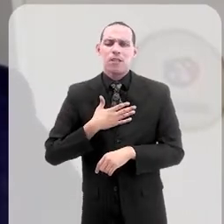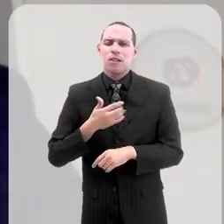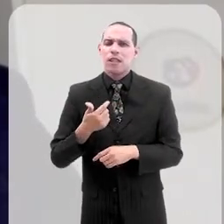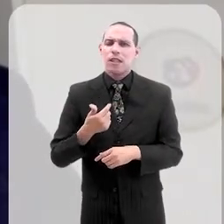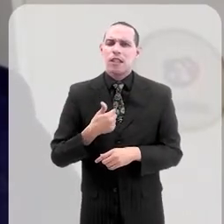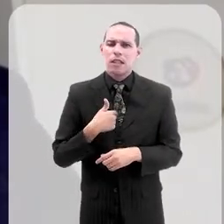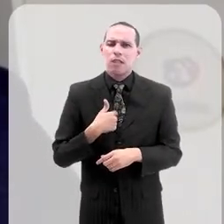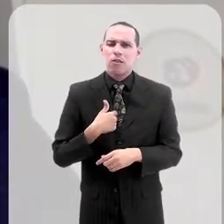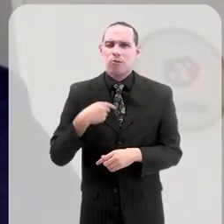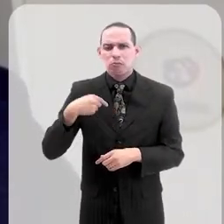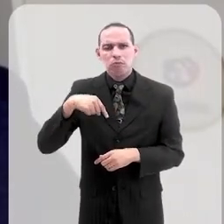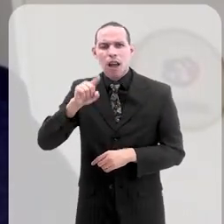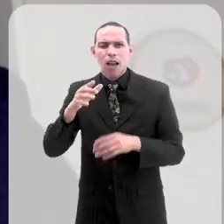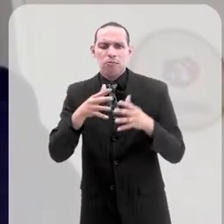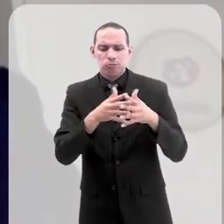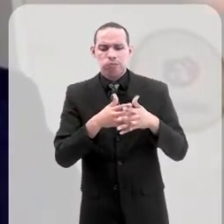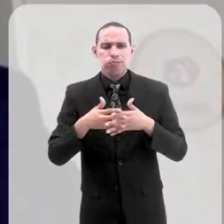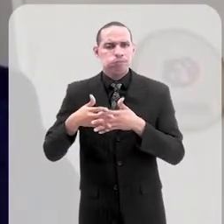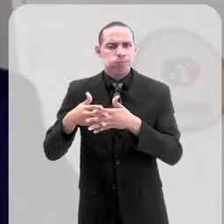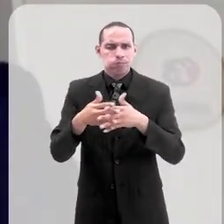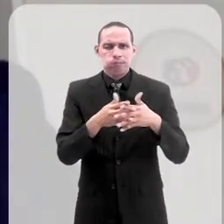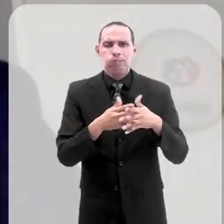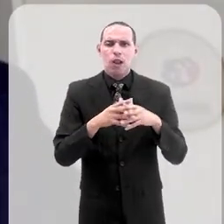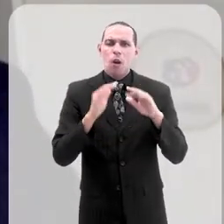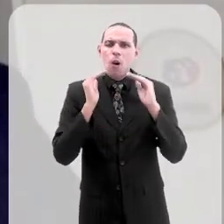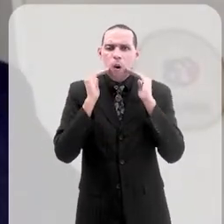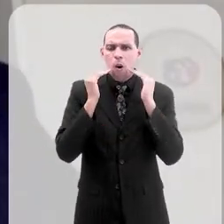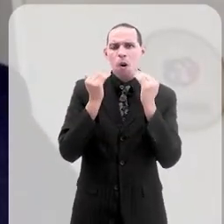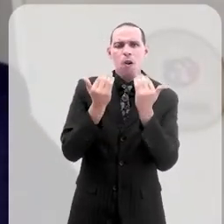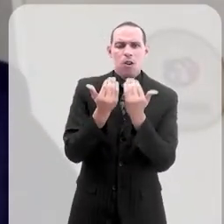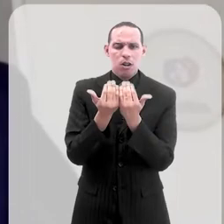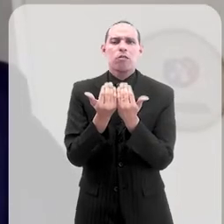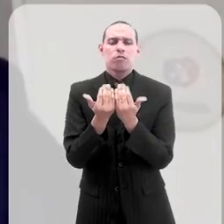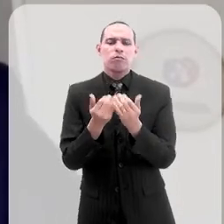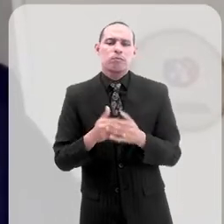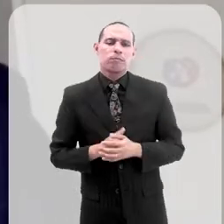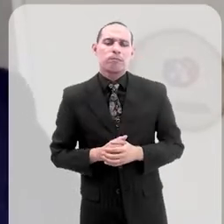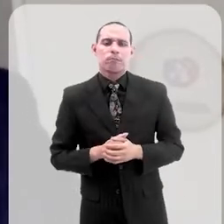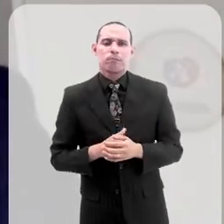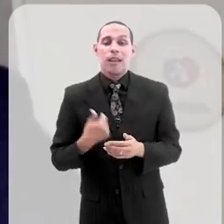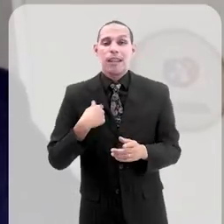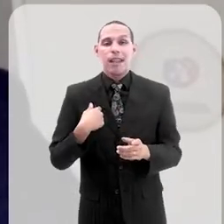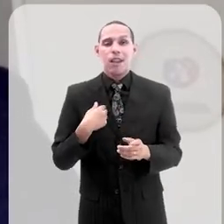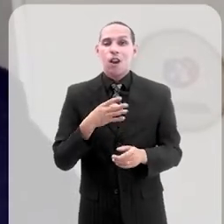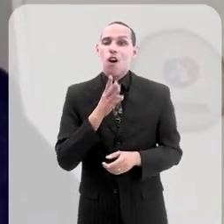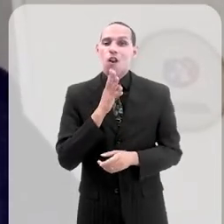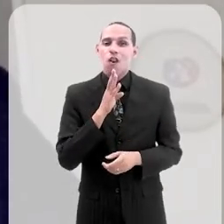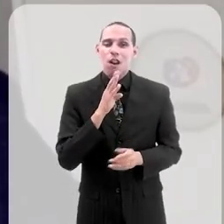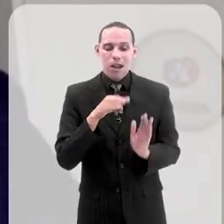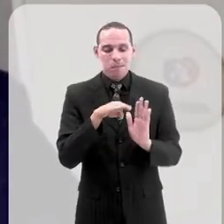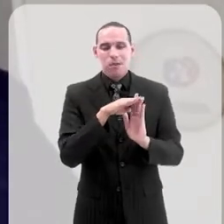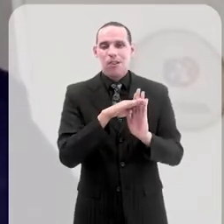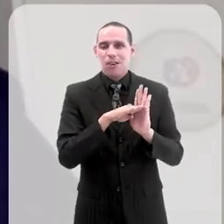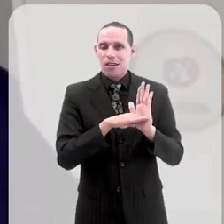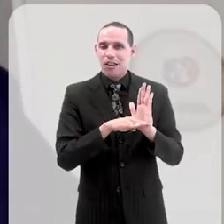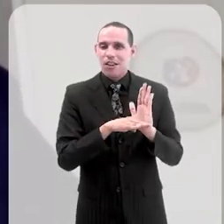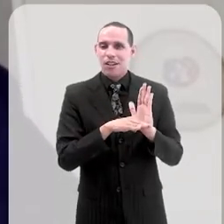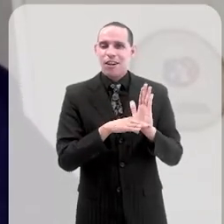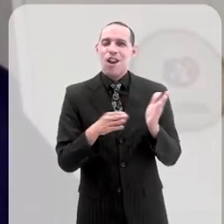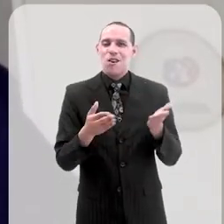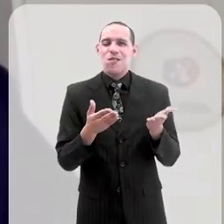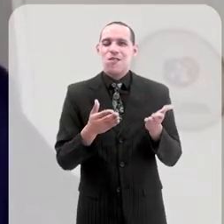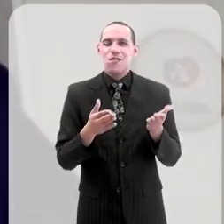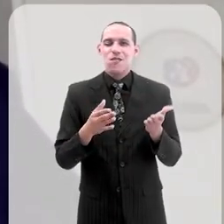Unidos numa conferência, num congresso. Eu conheci um programa muito conhecido, hoje um dos mais